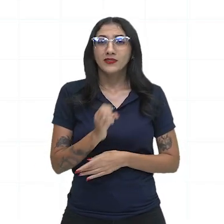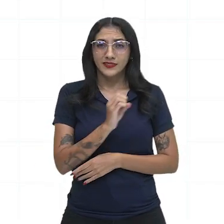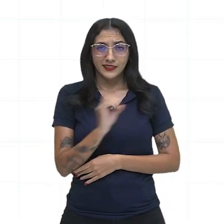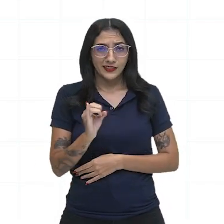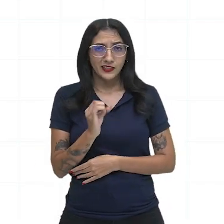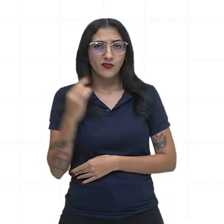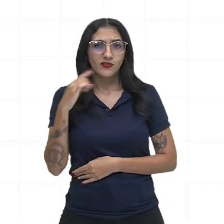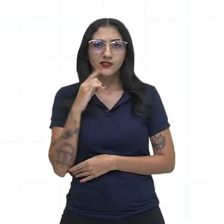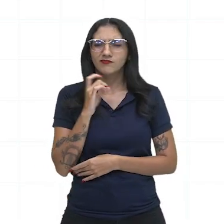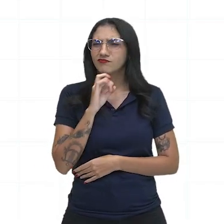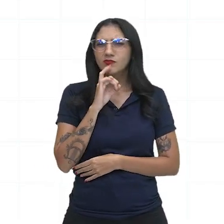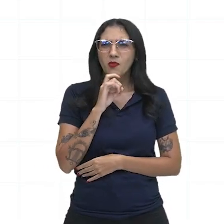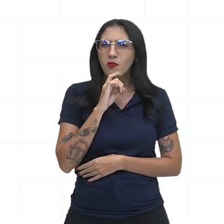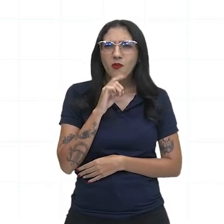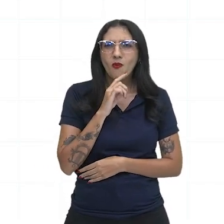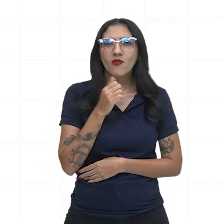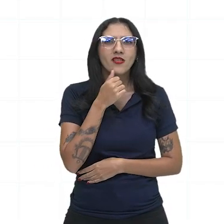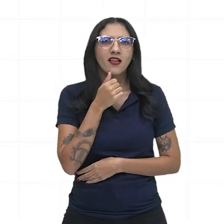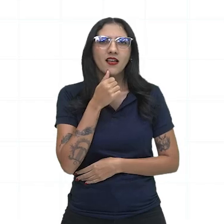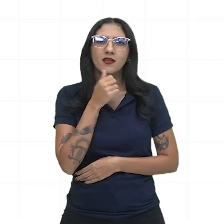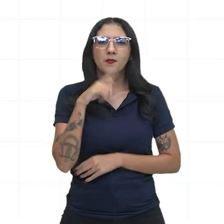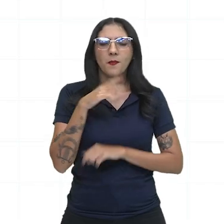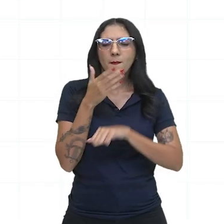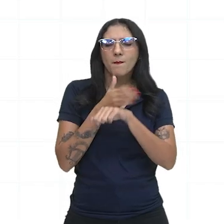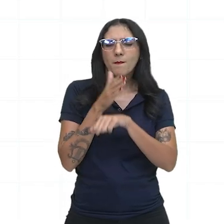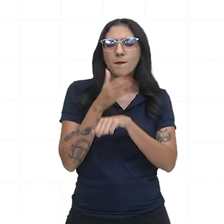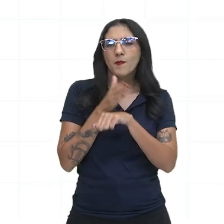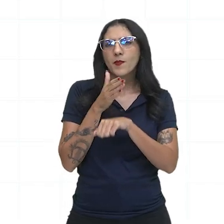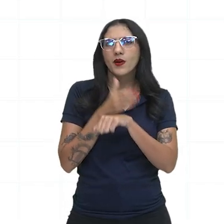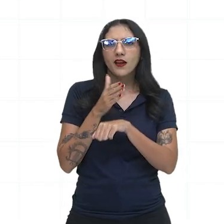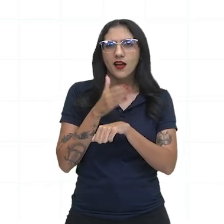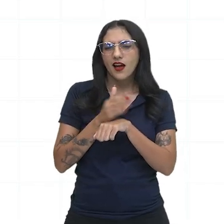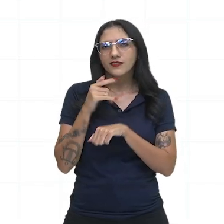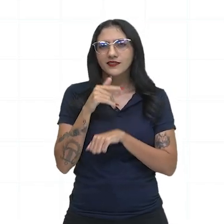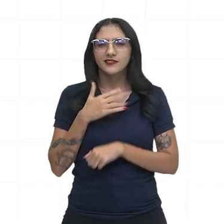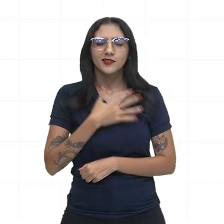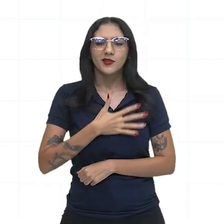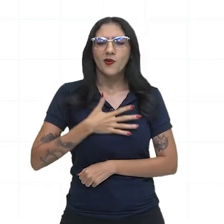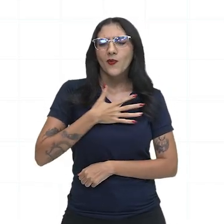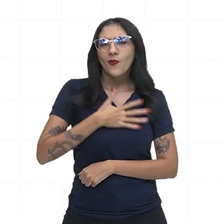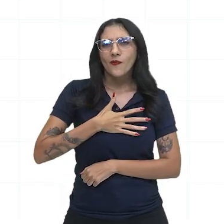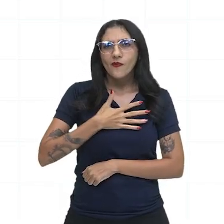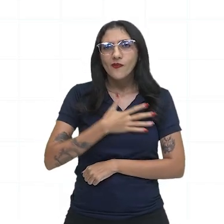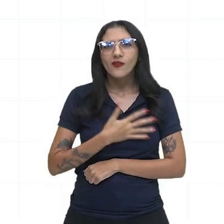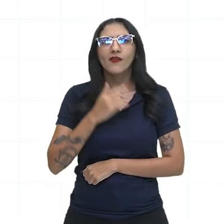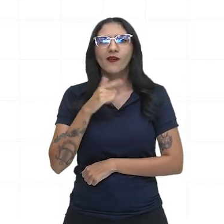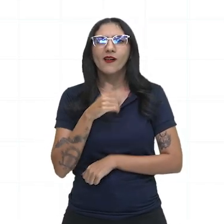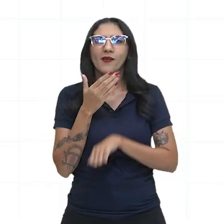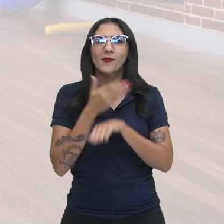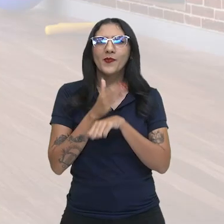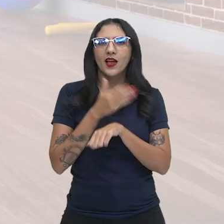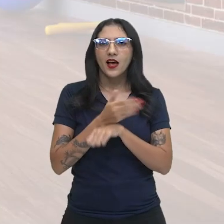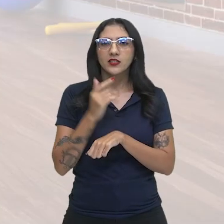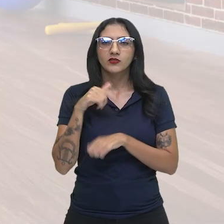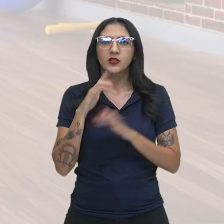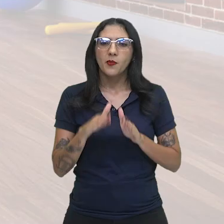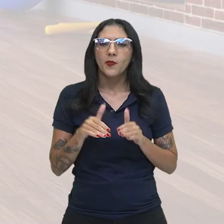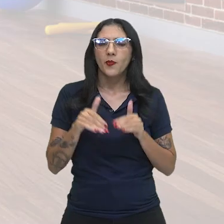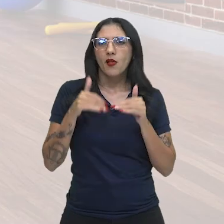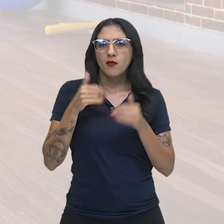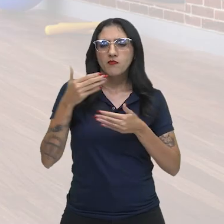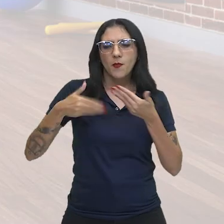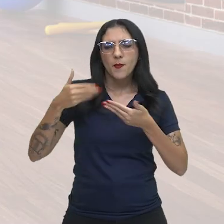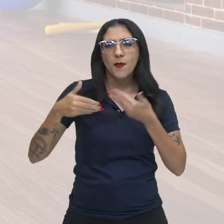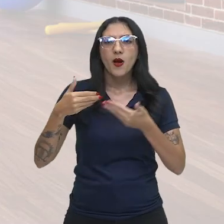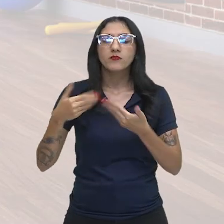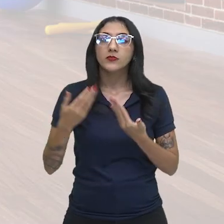não conseguiu encontrar aquela atividade, né, que você goste de fazer, para que você mantenha uma